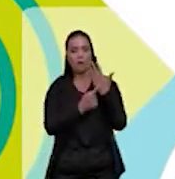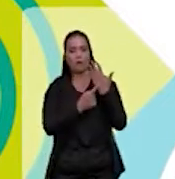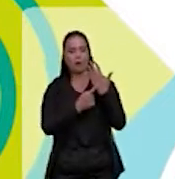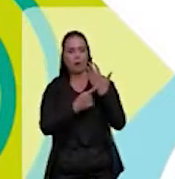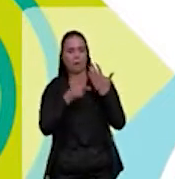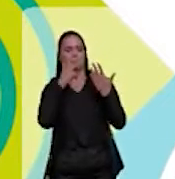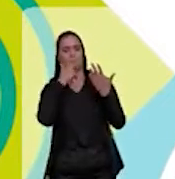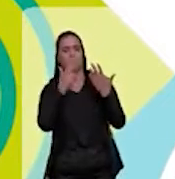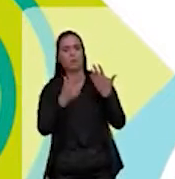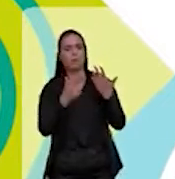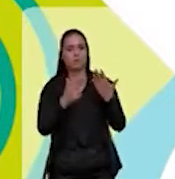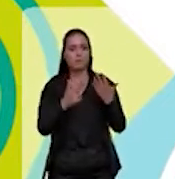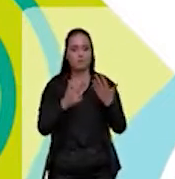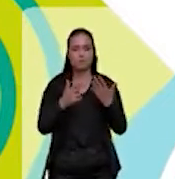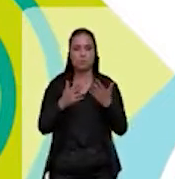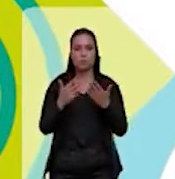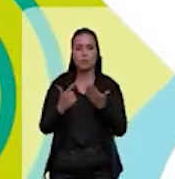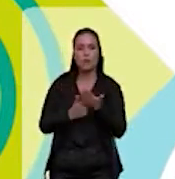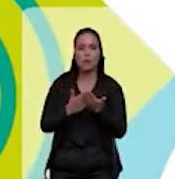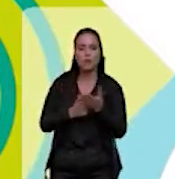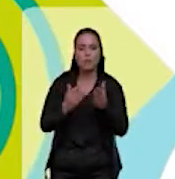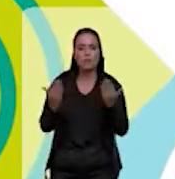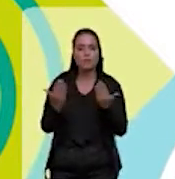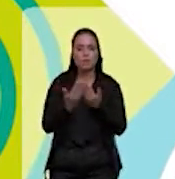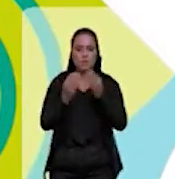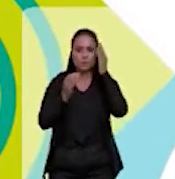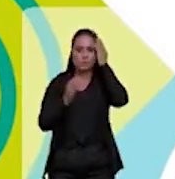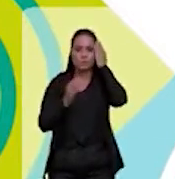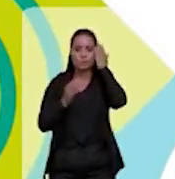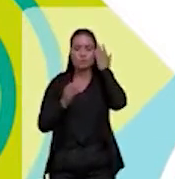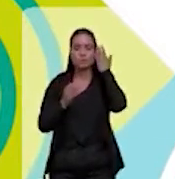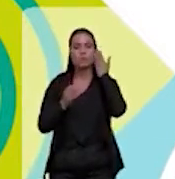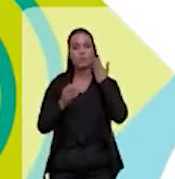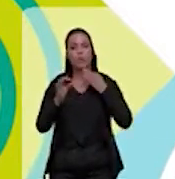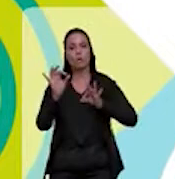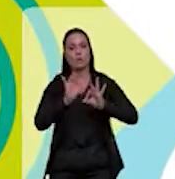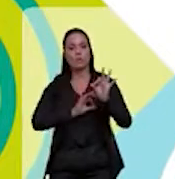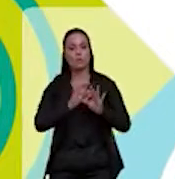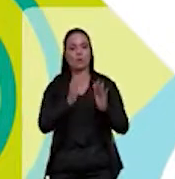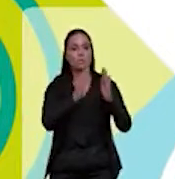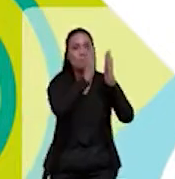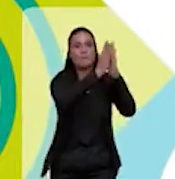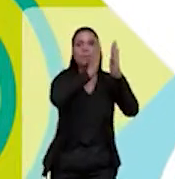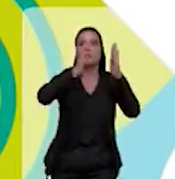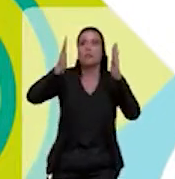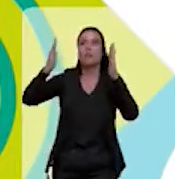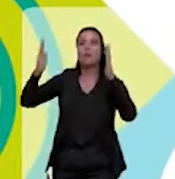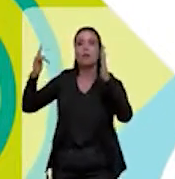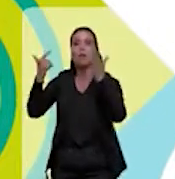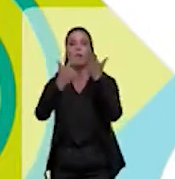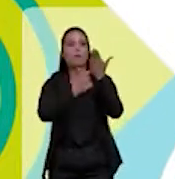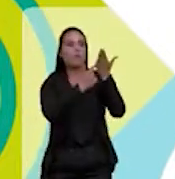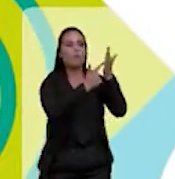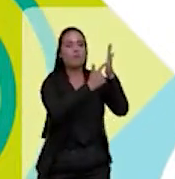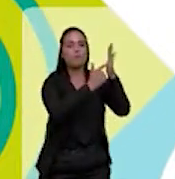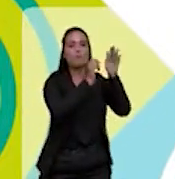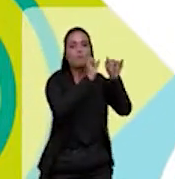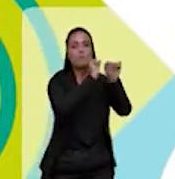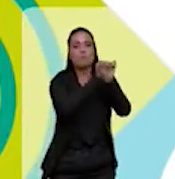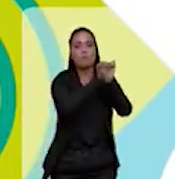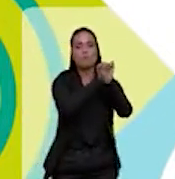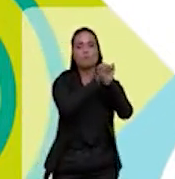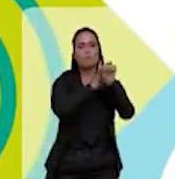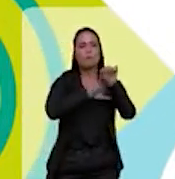aparente passividade dos livros fechados organizados na prateleira de uma estante repousam temporariamente